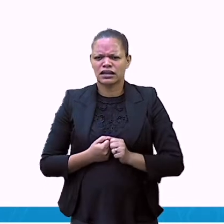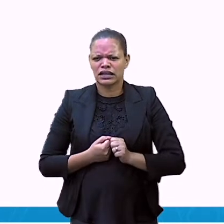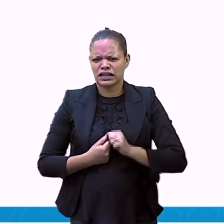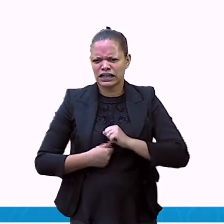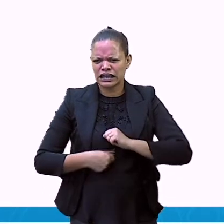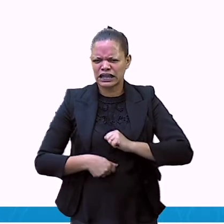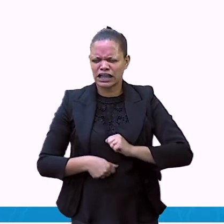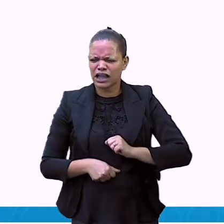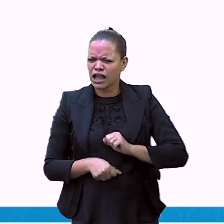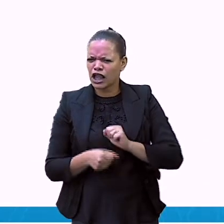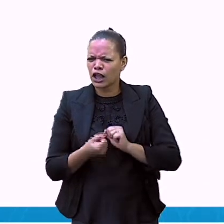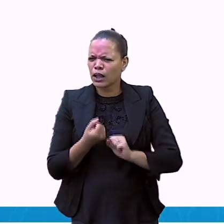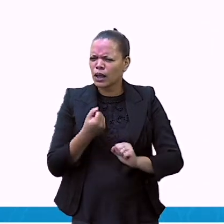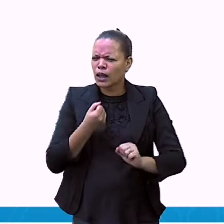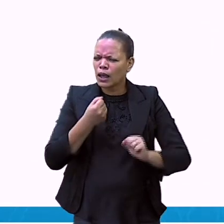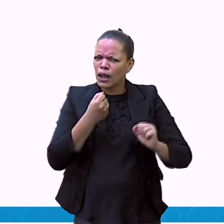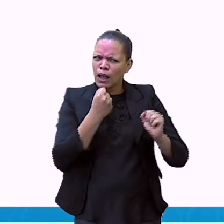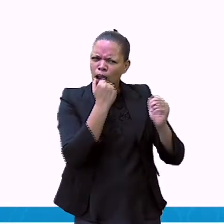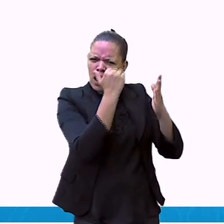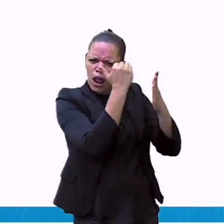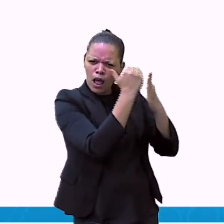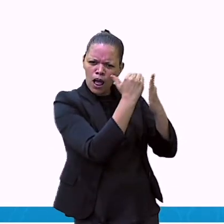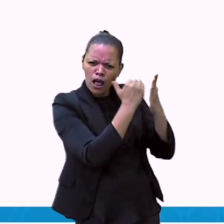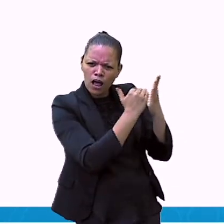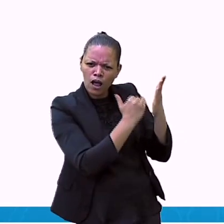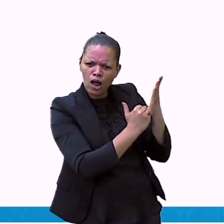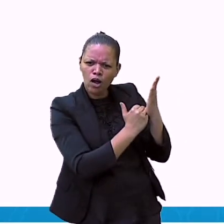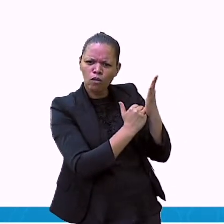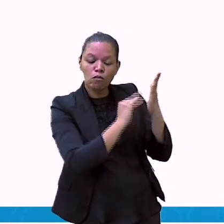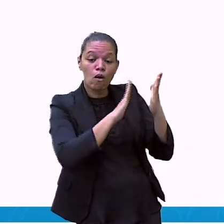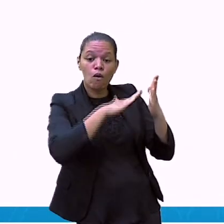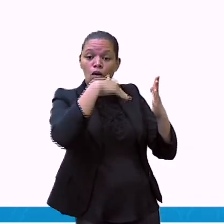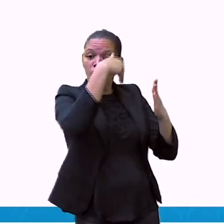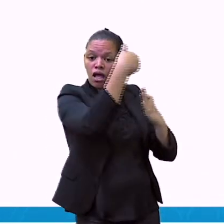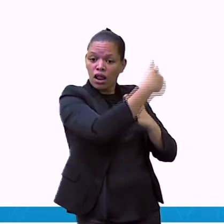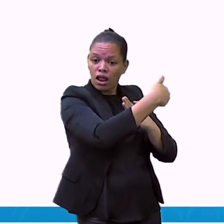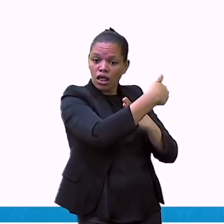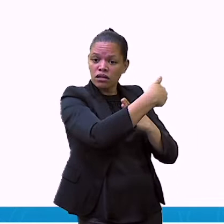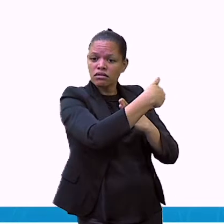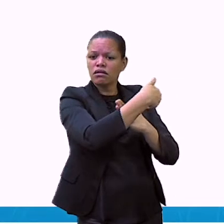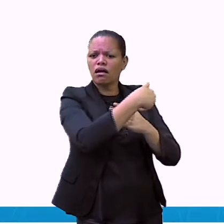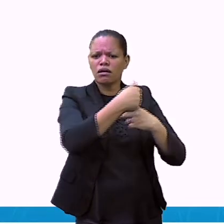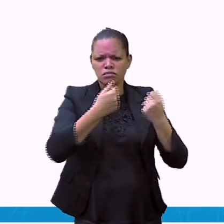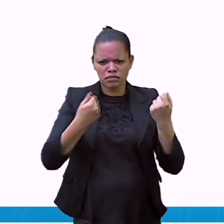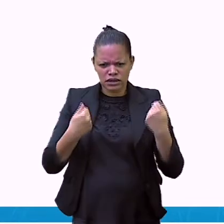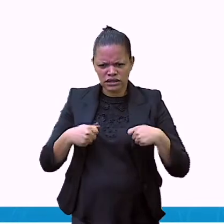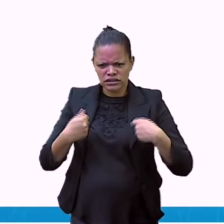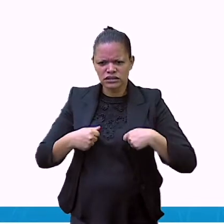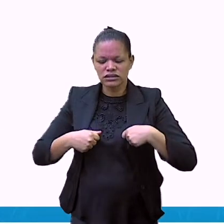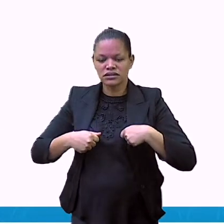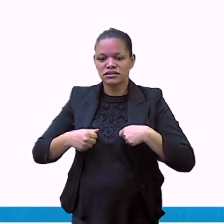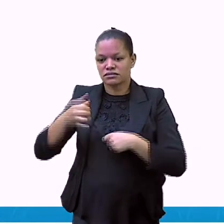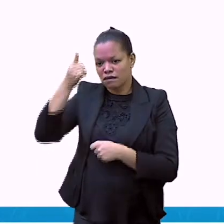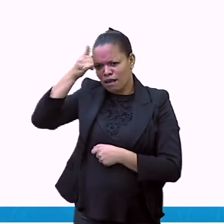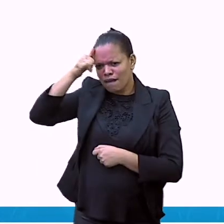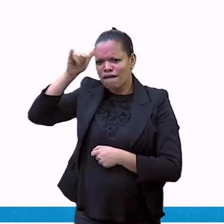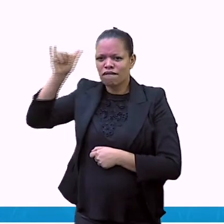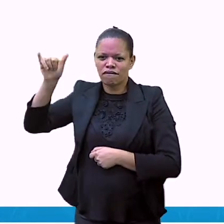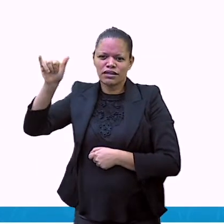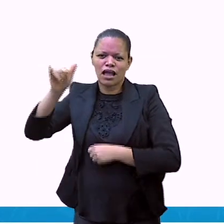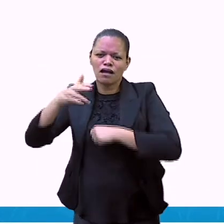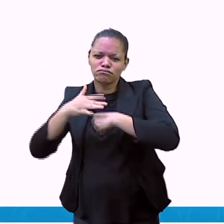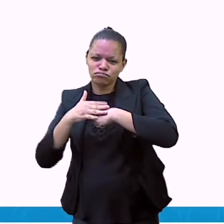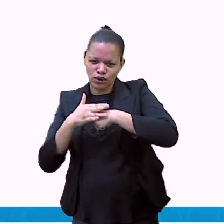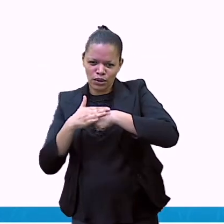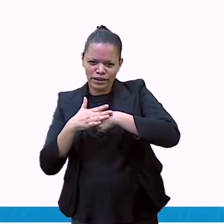médica, conforme o calendário de vacina anual. Isso evita doença? Pensa aí.